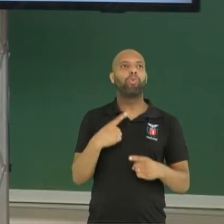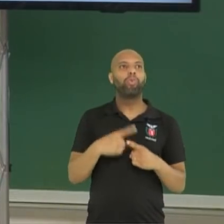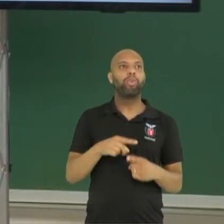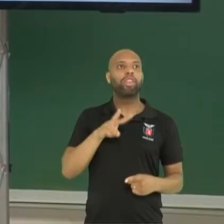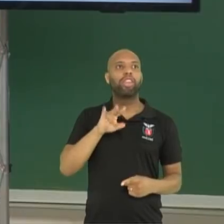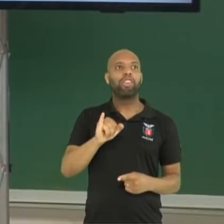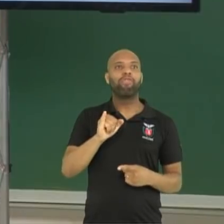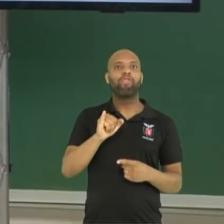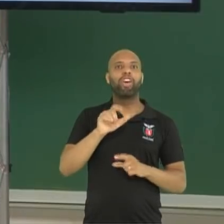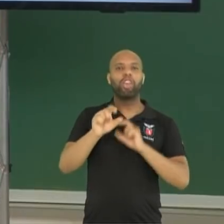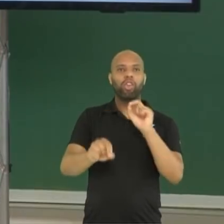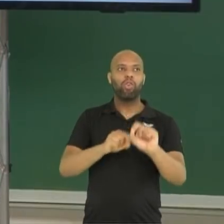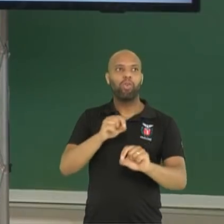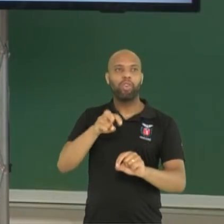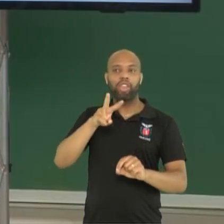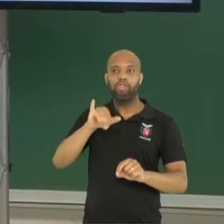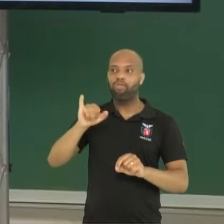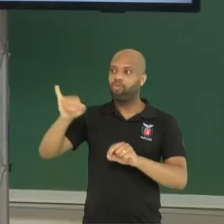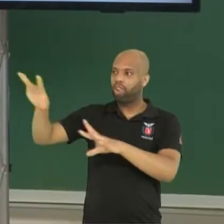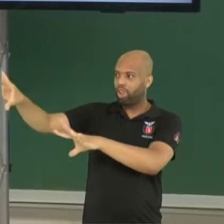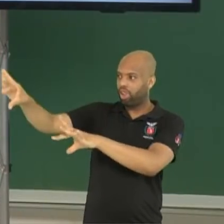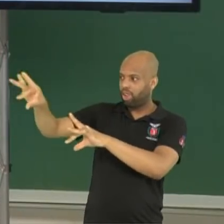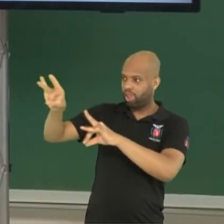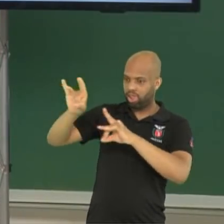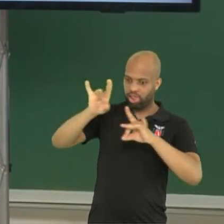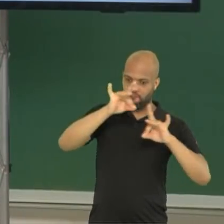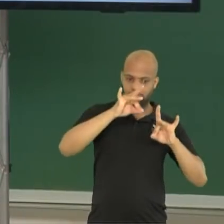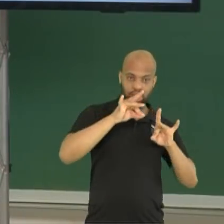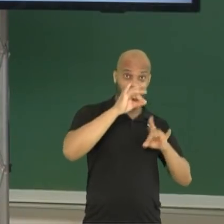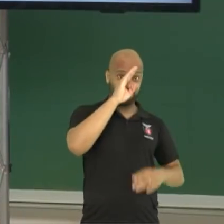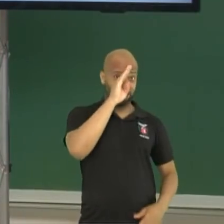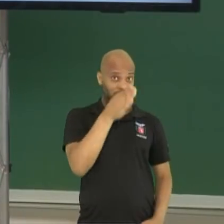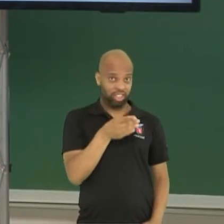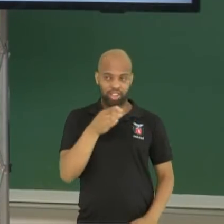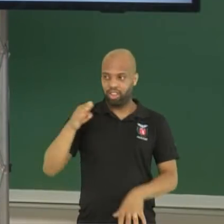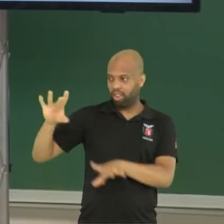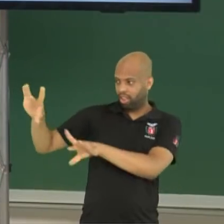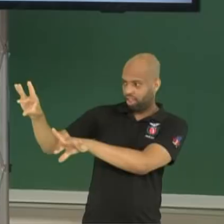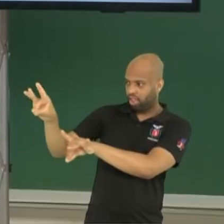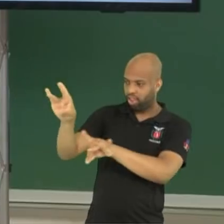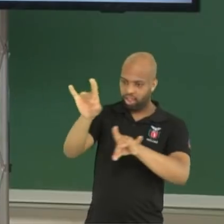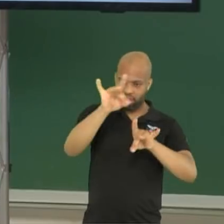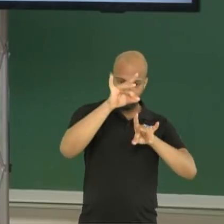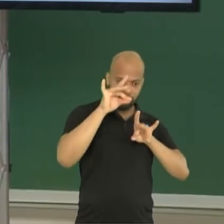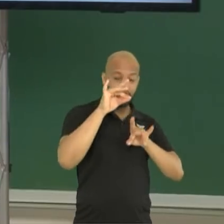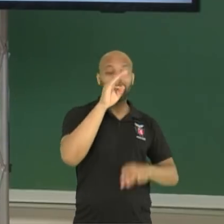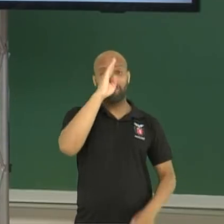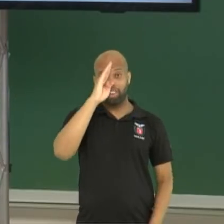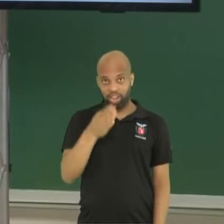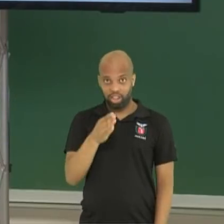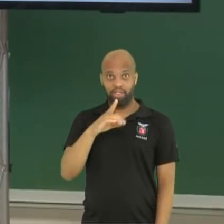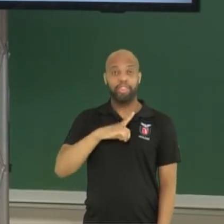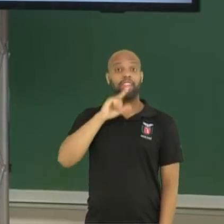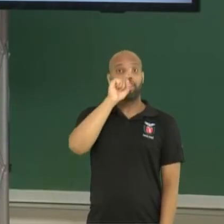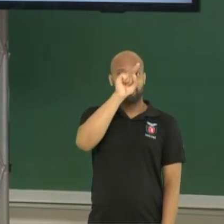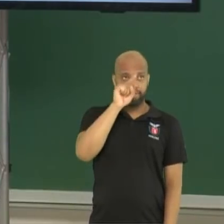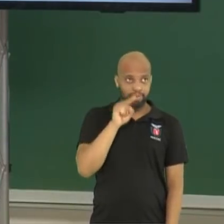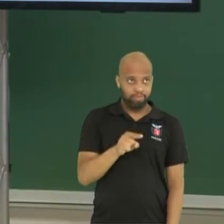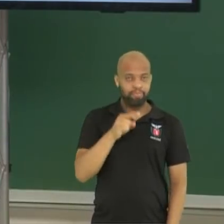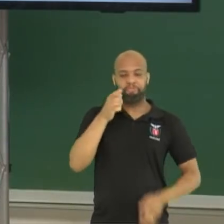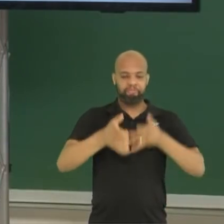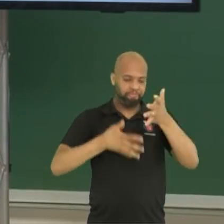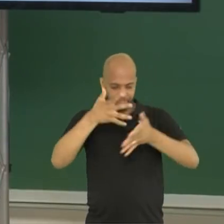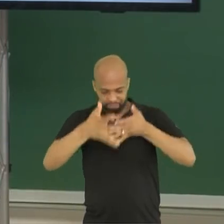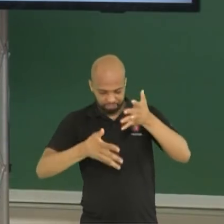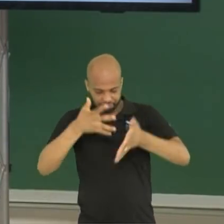vou introduzir uma fala, né, direta no meu personagem, né? Então, 2 pontos, e aí eu